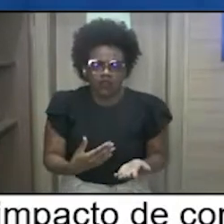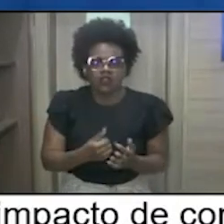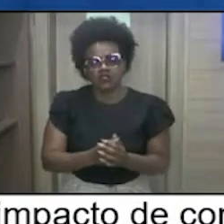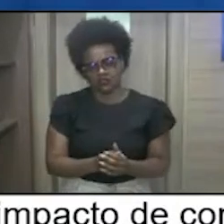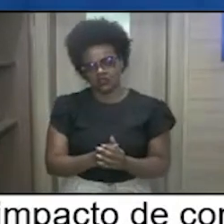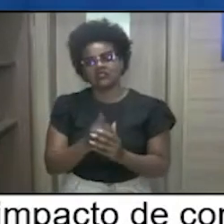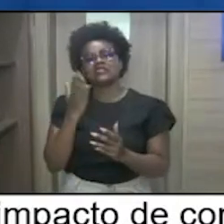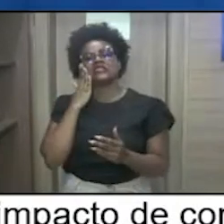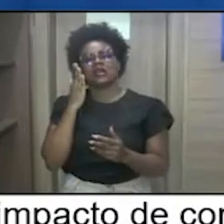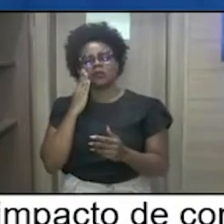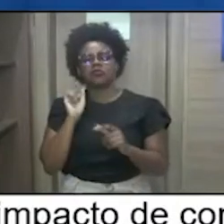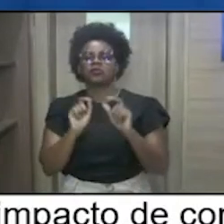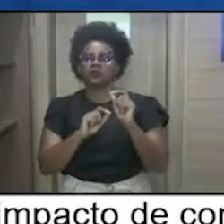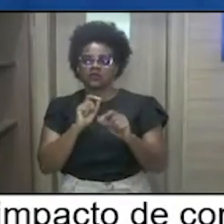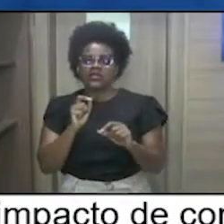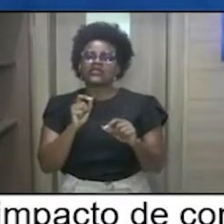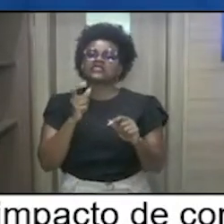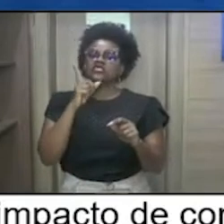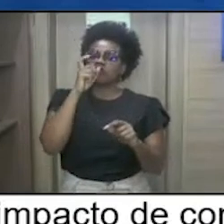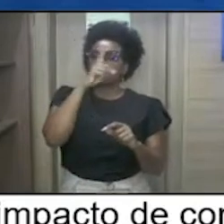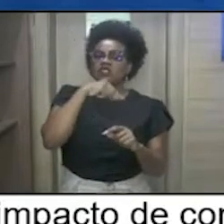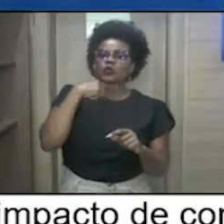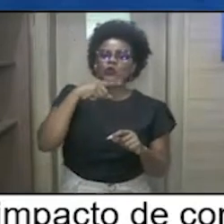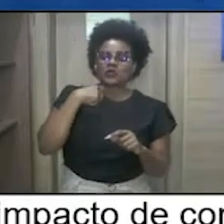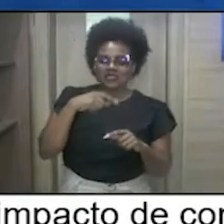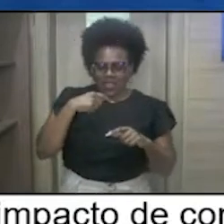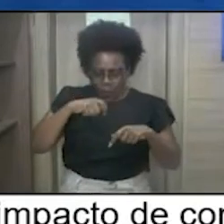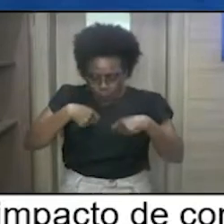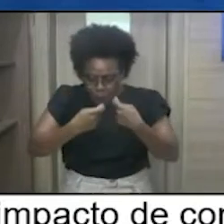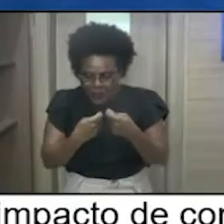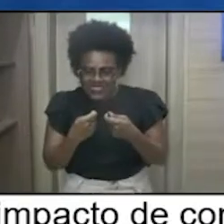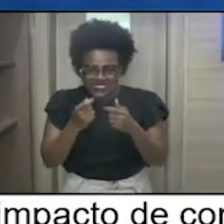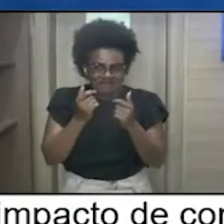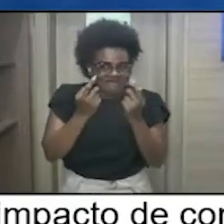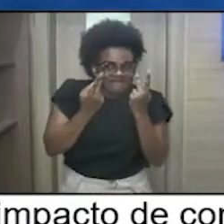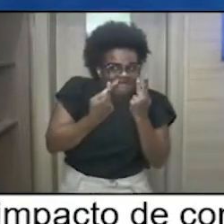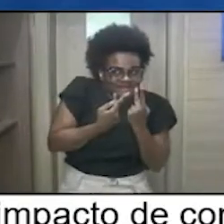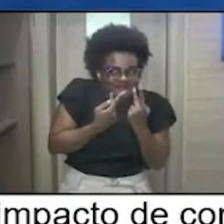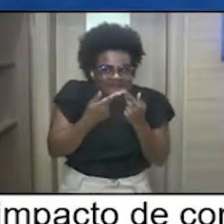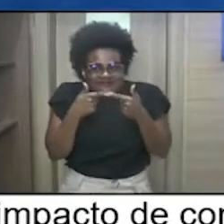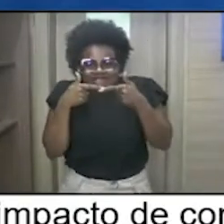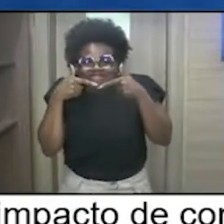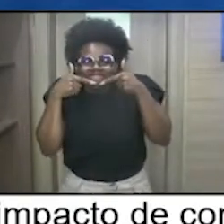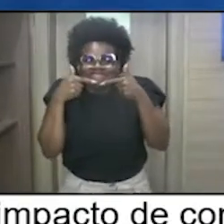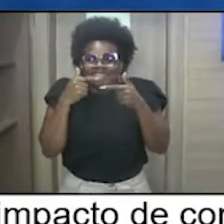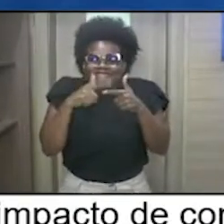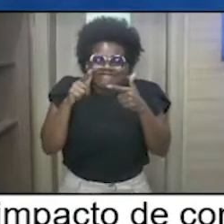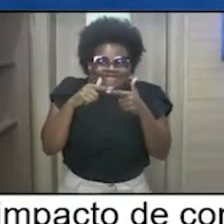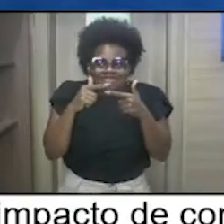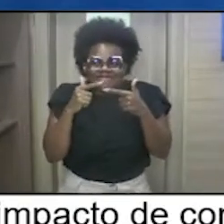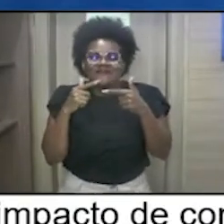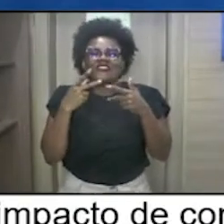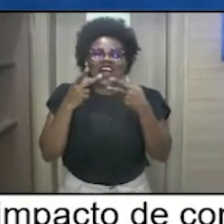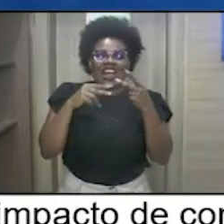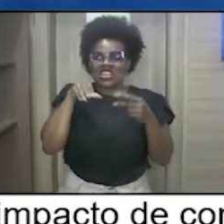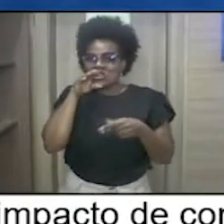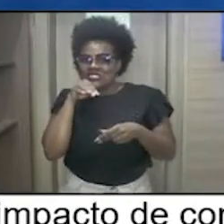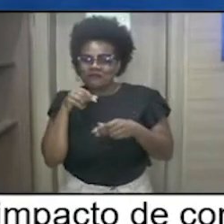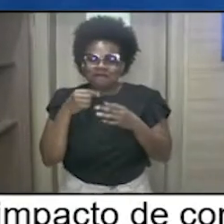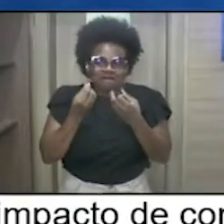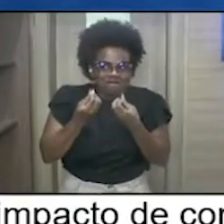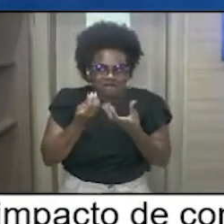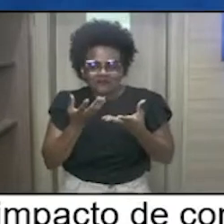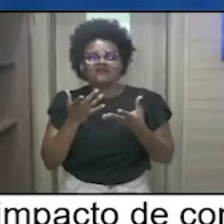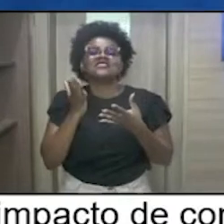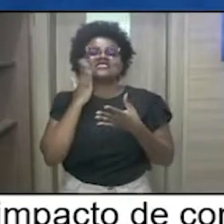Obviamente, há um impacto sobre, sim, a dificuldade de comer, vergonha de sorrir ou falar devido a problemas bucais. O último inquérito, esses dados são